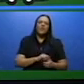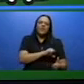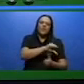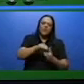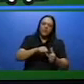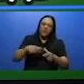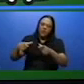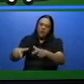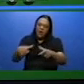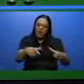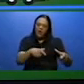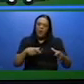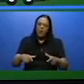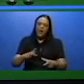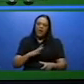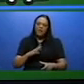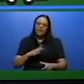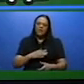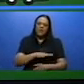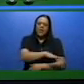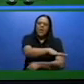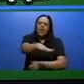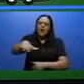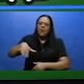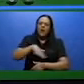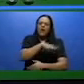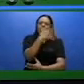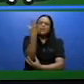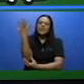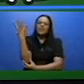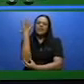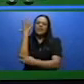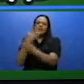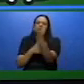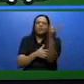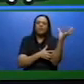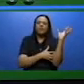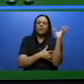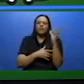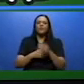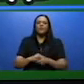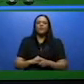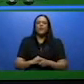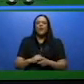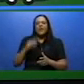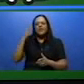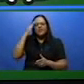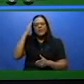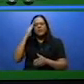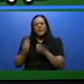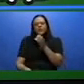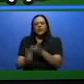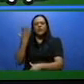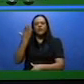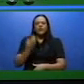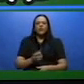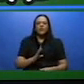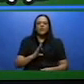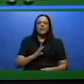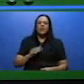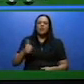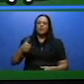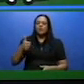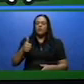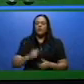das cidades, das paisagens? Então, olha lá, compreender como surgiram as primeiras cidades,